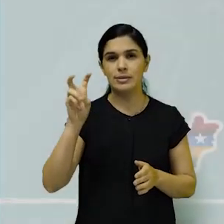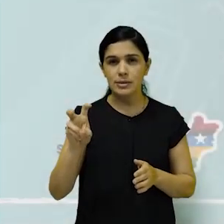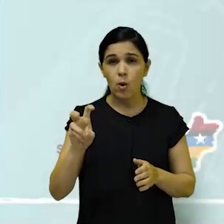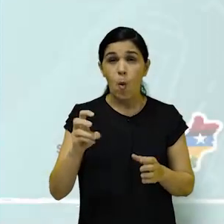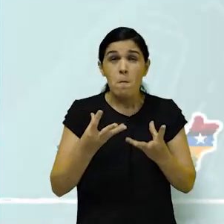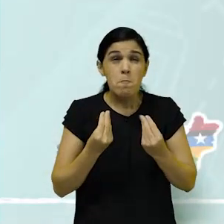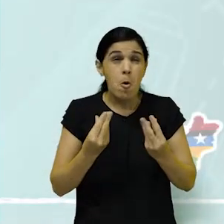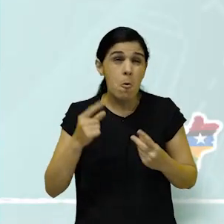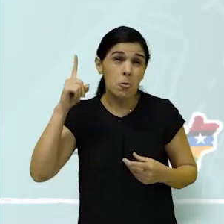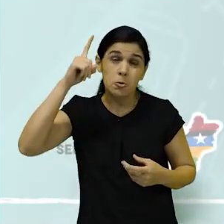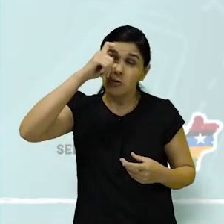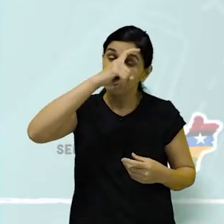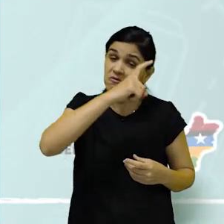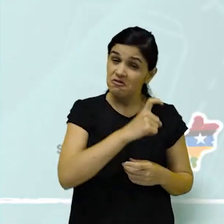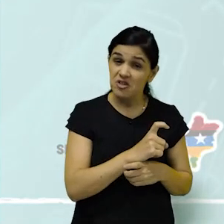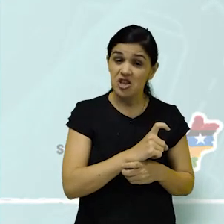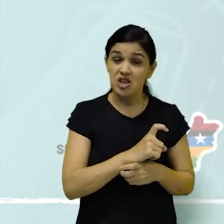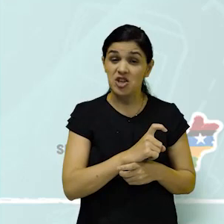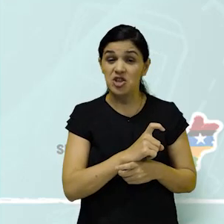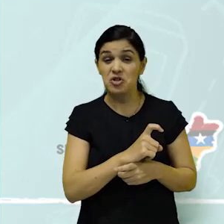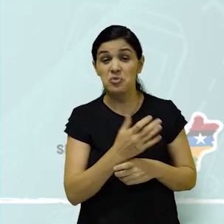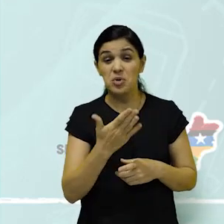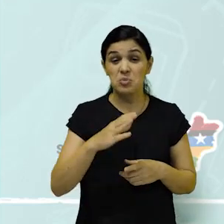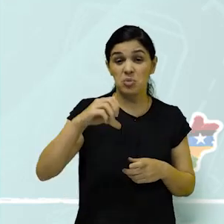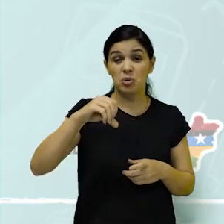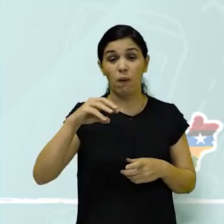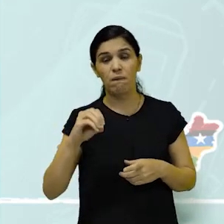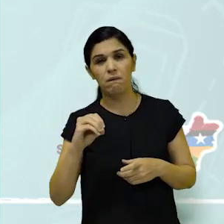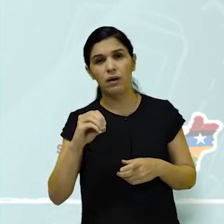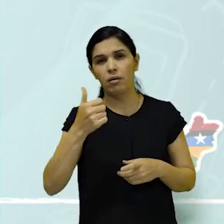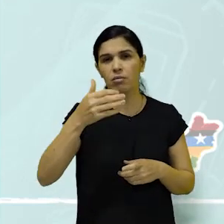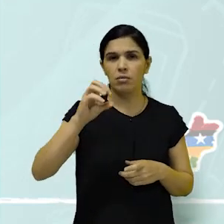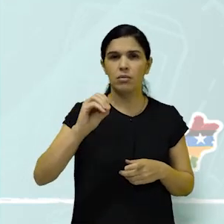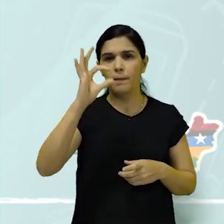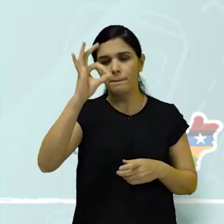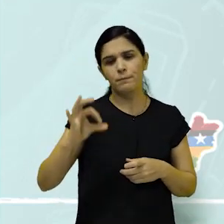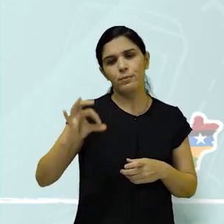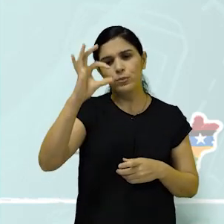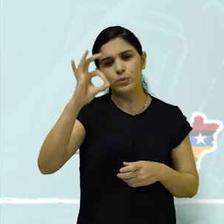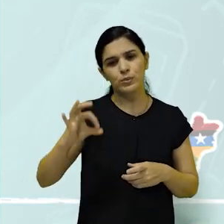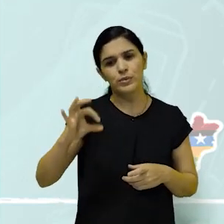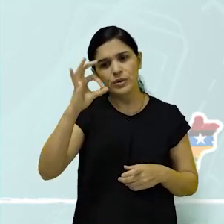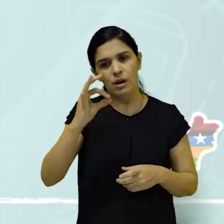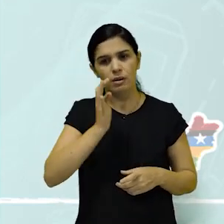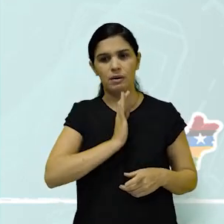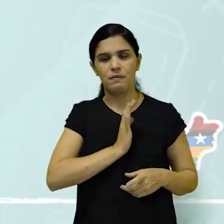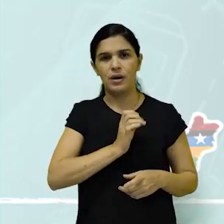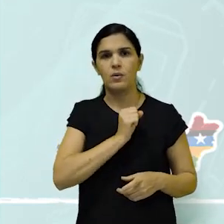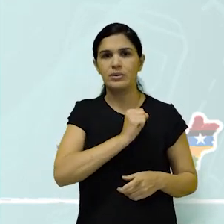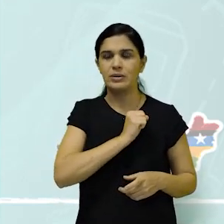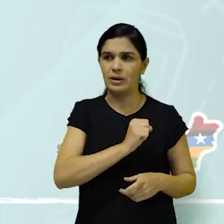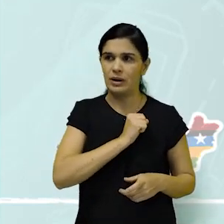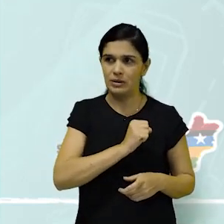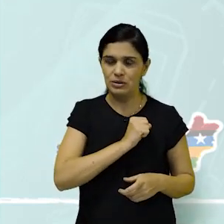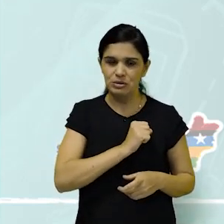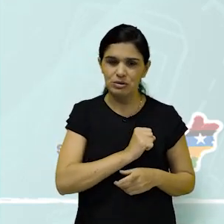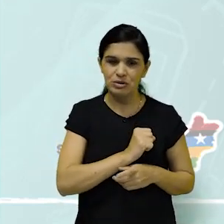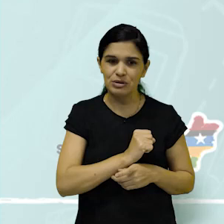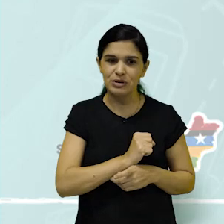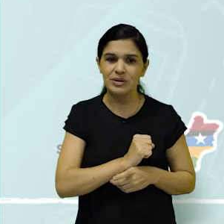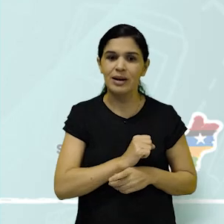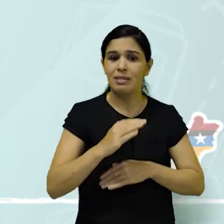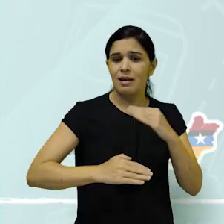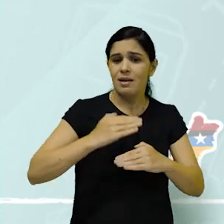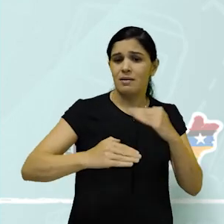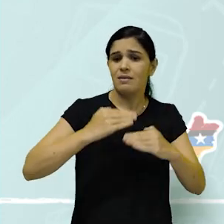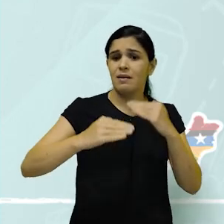difícil. Essa trabalha entre 90% a 100% da frequência cardíaca máxima. Treinar na zona 5 melhora seu desempenho máximo.